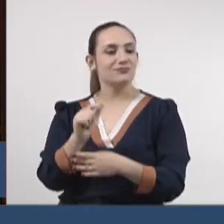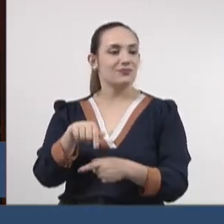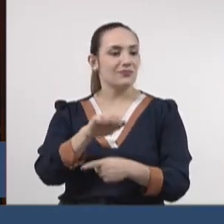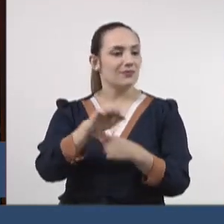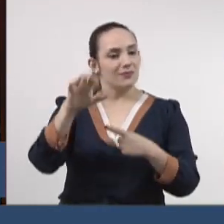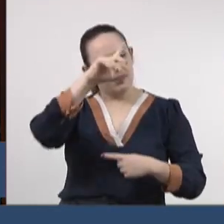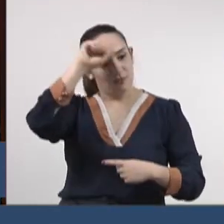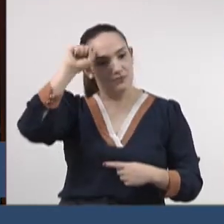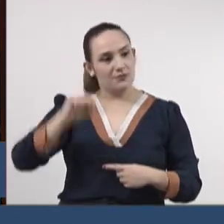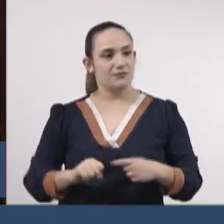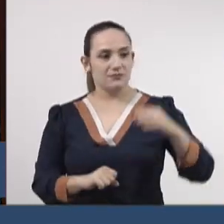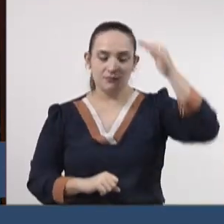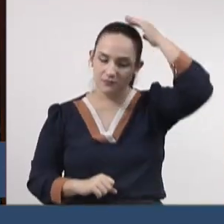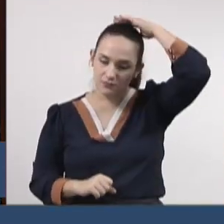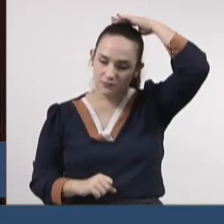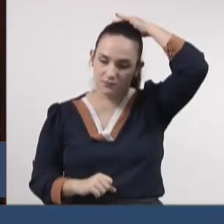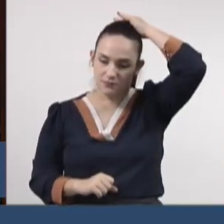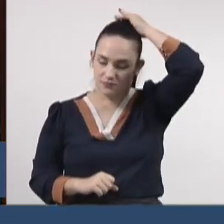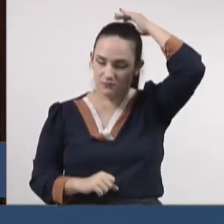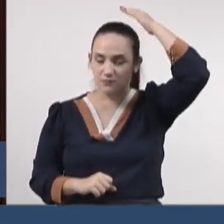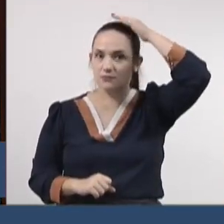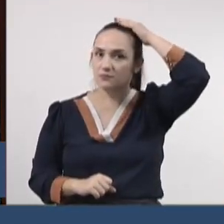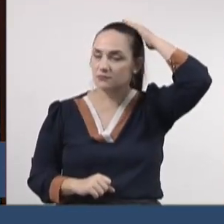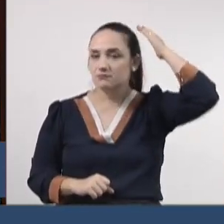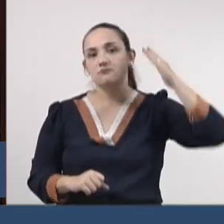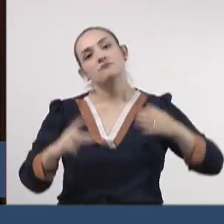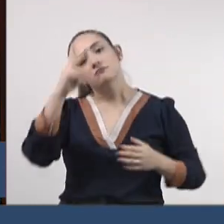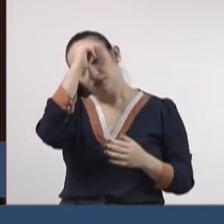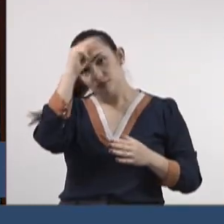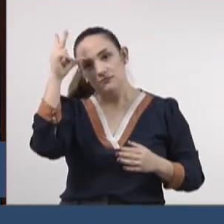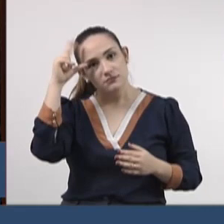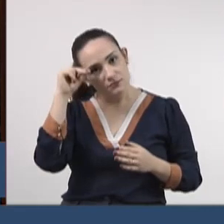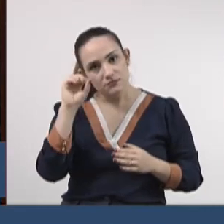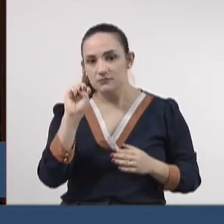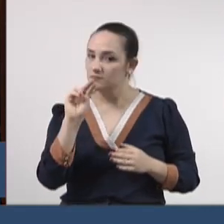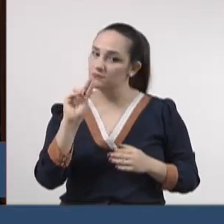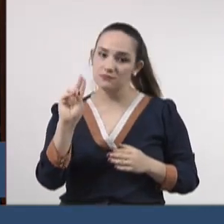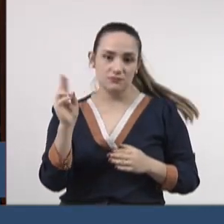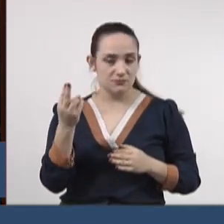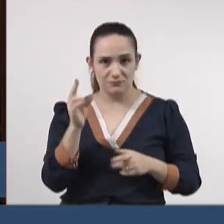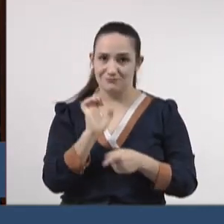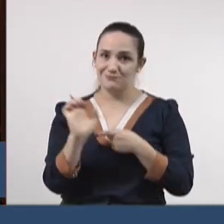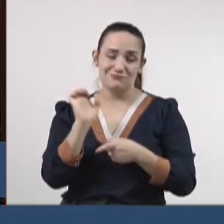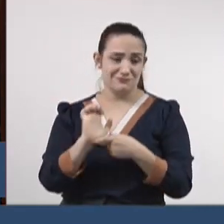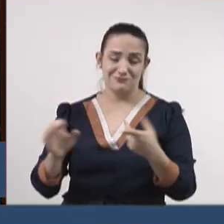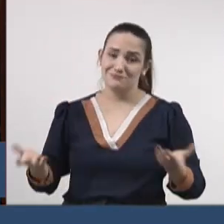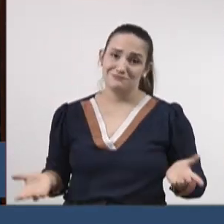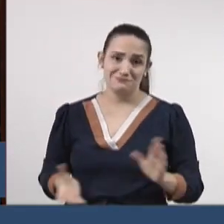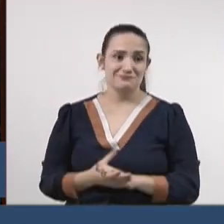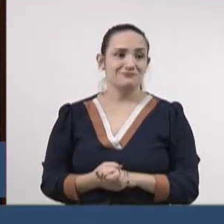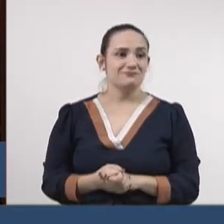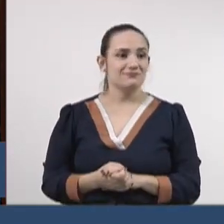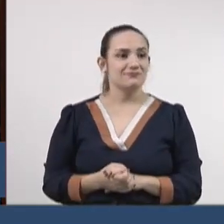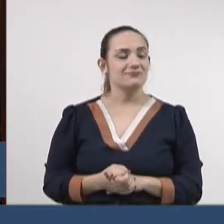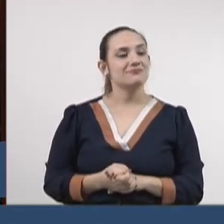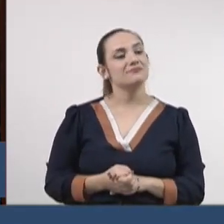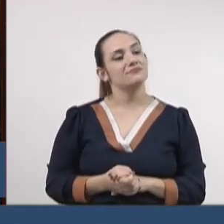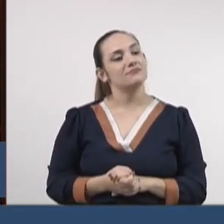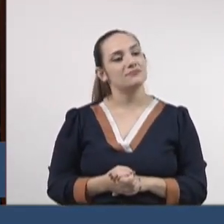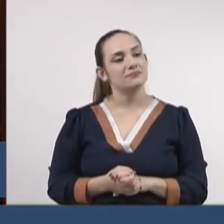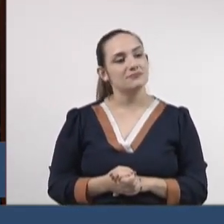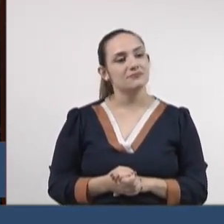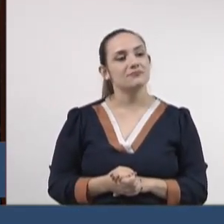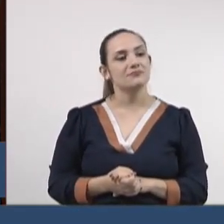nos fundos sejam eles municipais ou o fundo estadual é uma